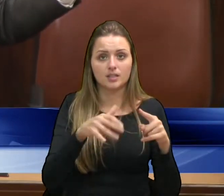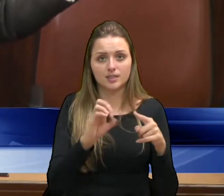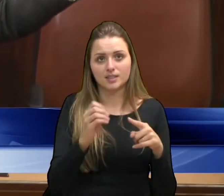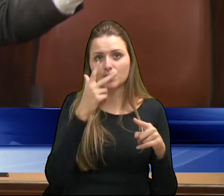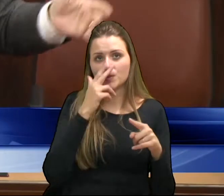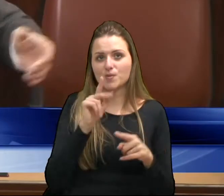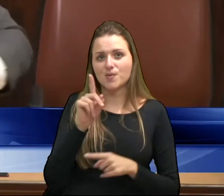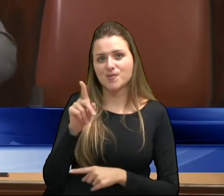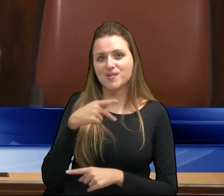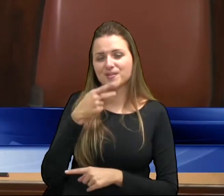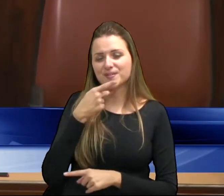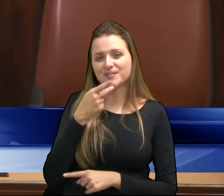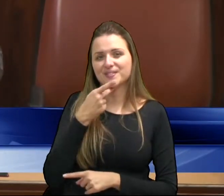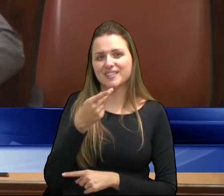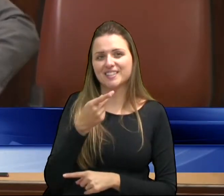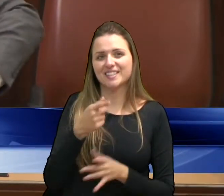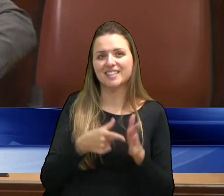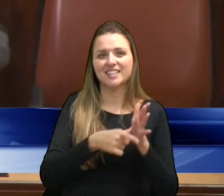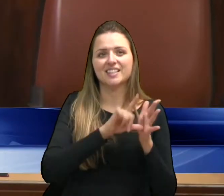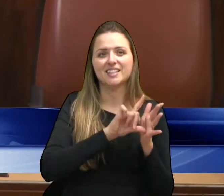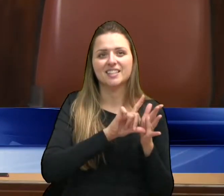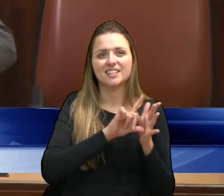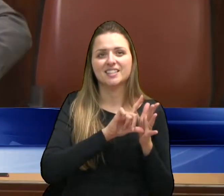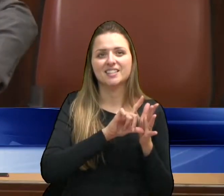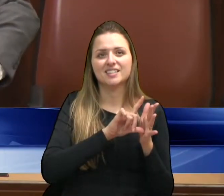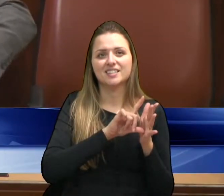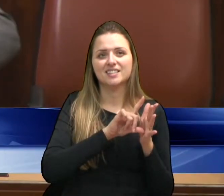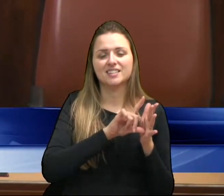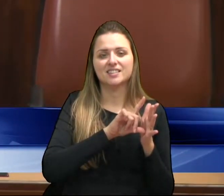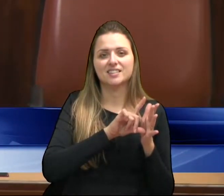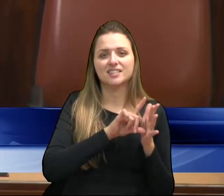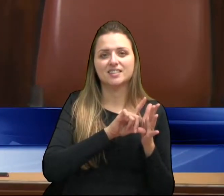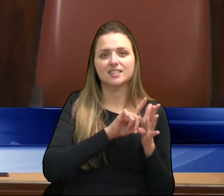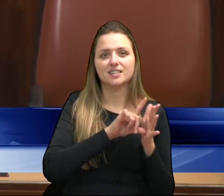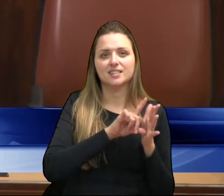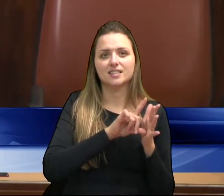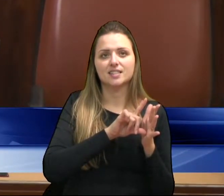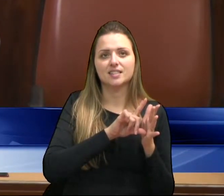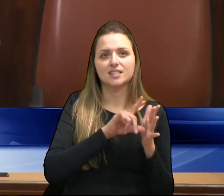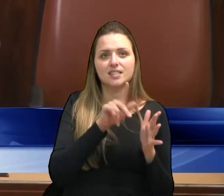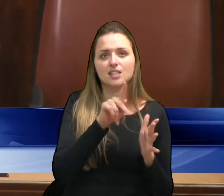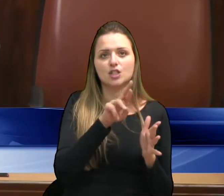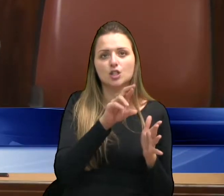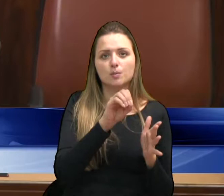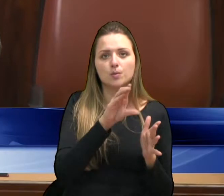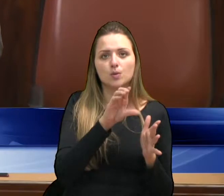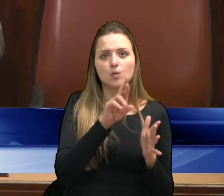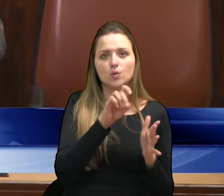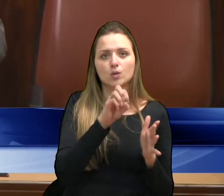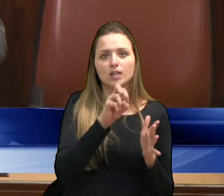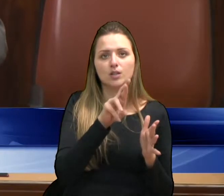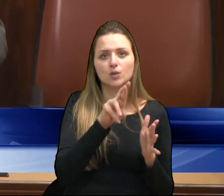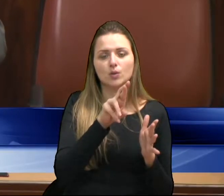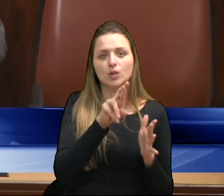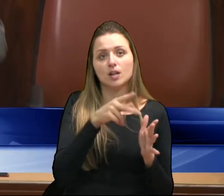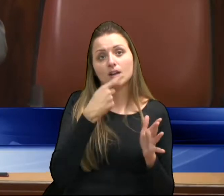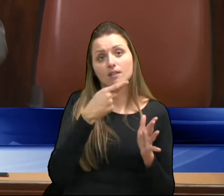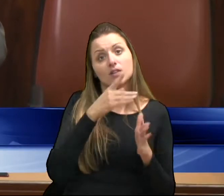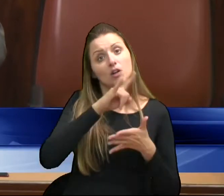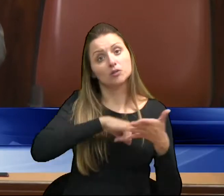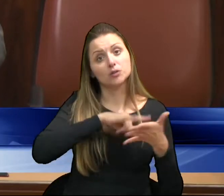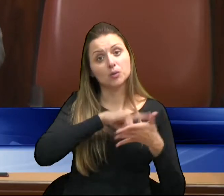coloquei como aqui a situação de procurador, assim ele se identificou como procurador no